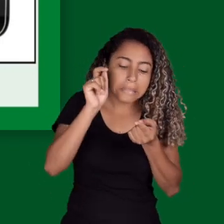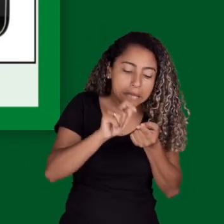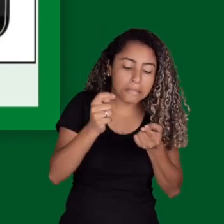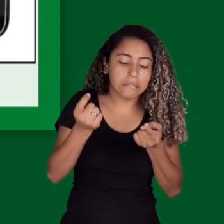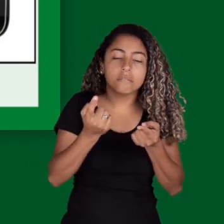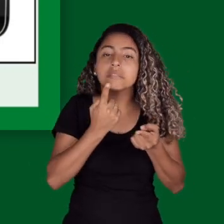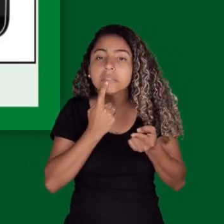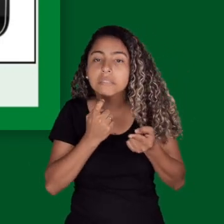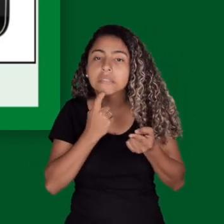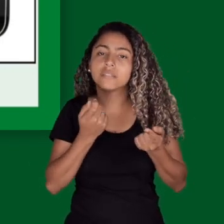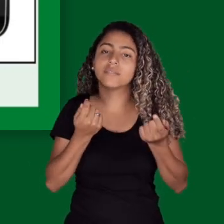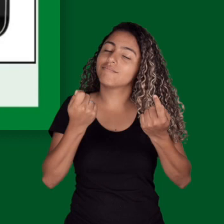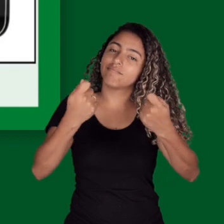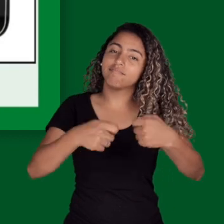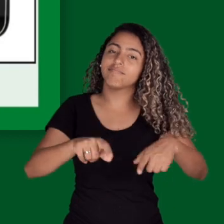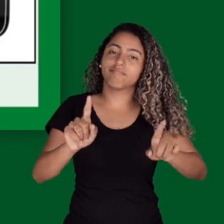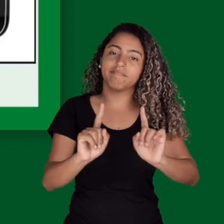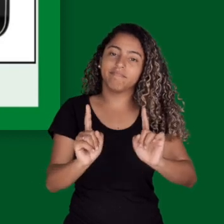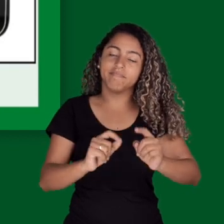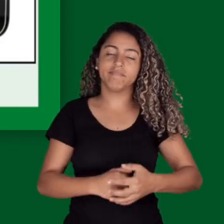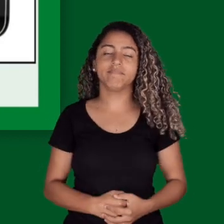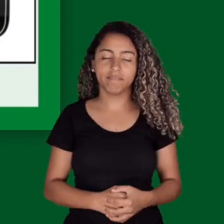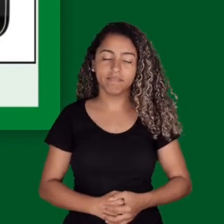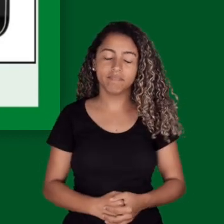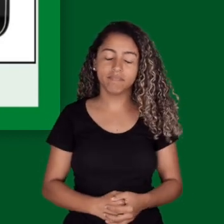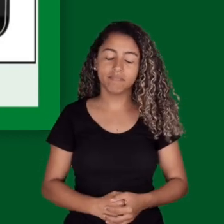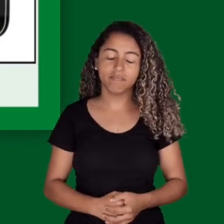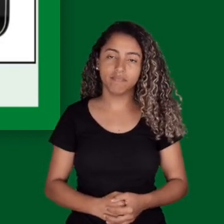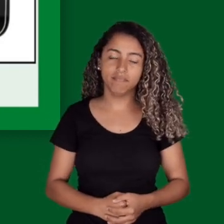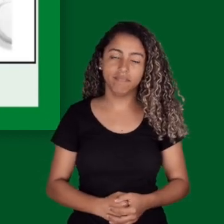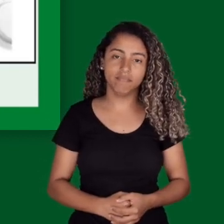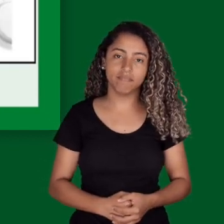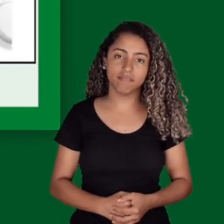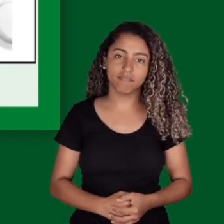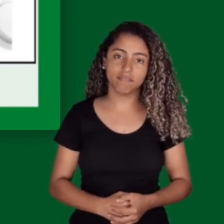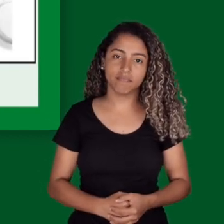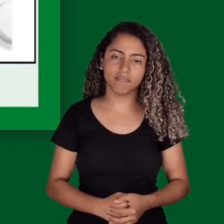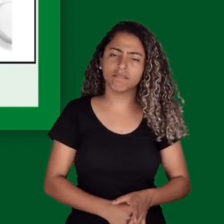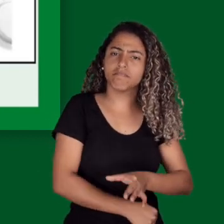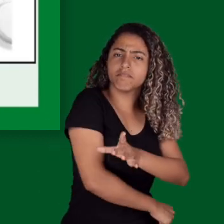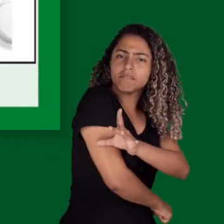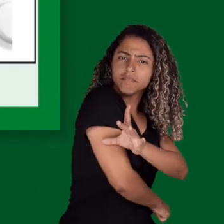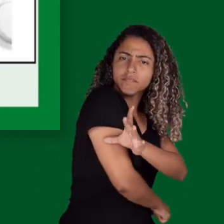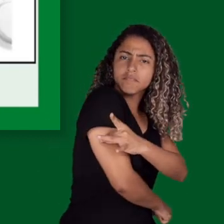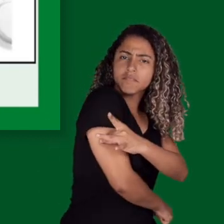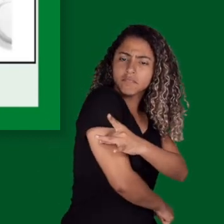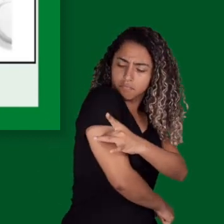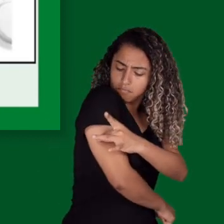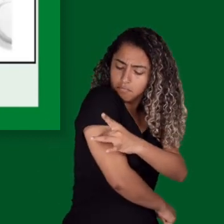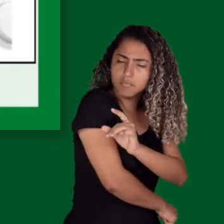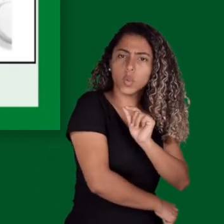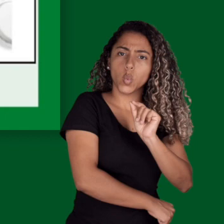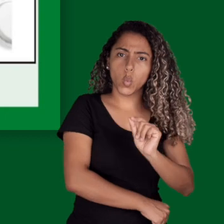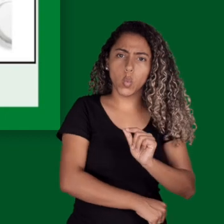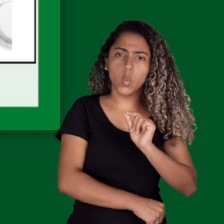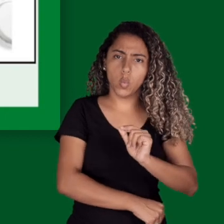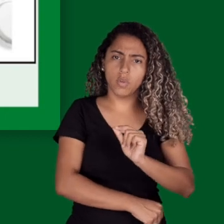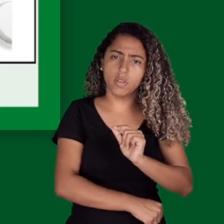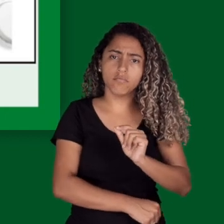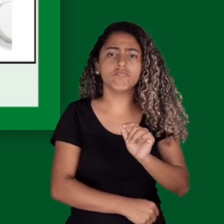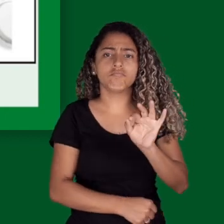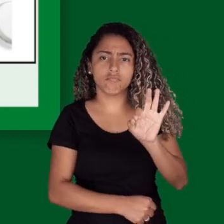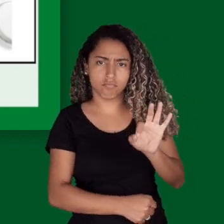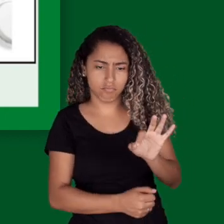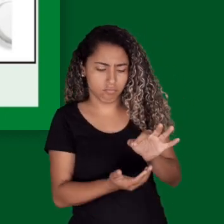o dedinho, sem precisar ter a gota de sangue. Então, o sensor, né, ele é composto de quê? Ele